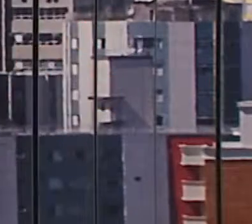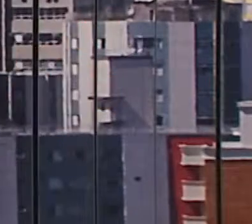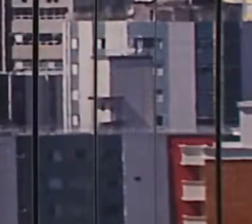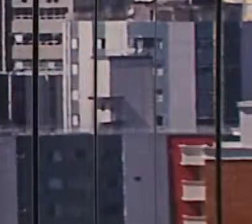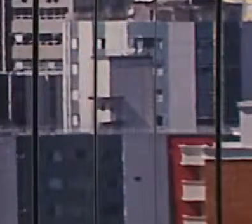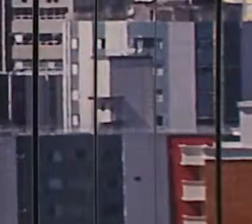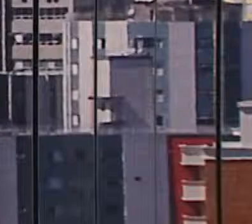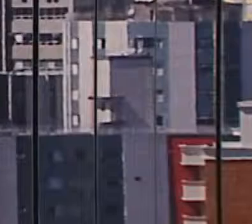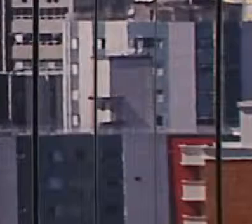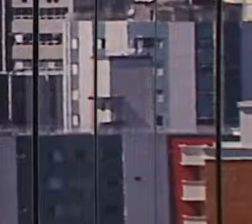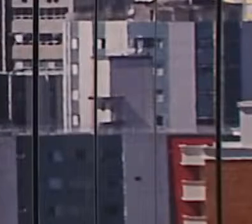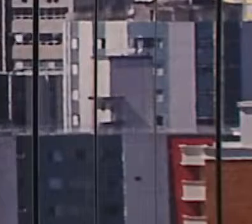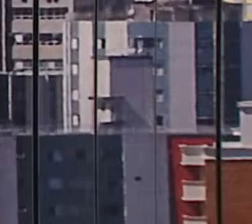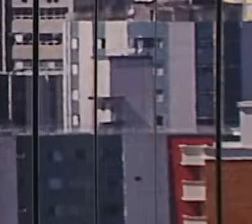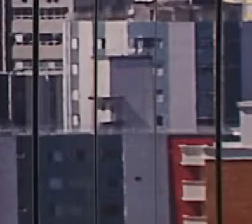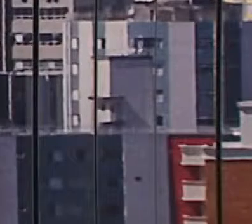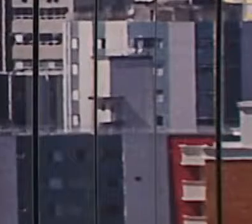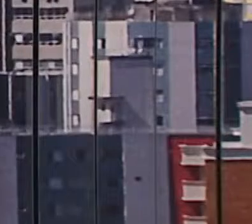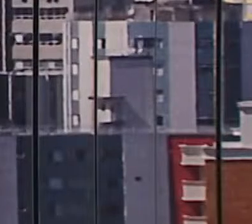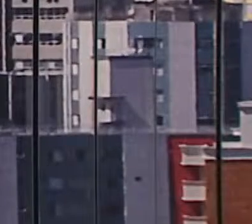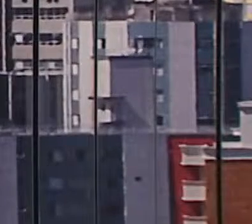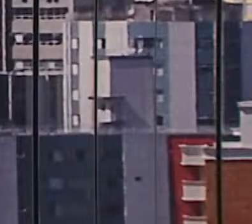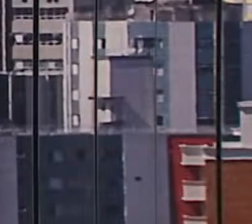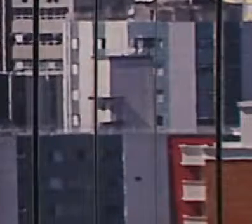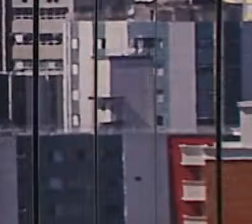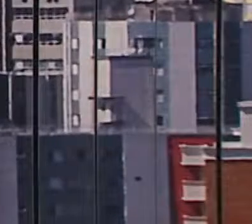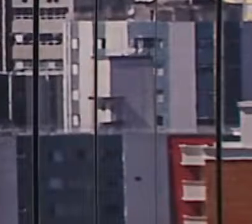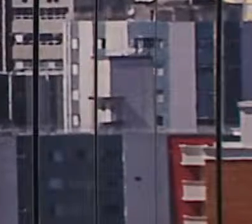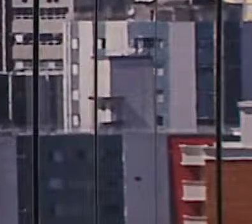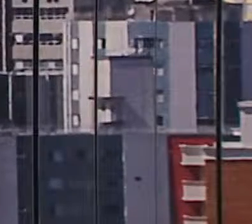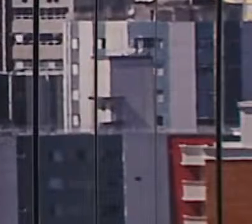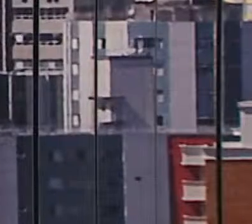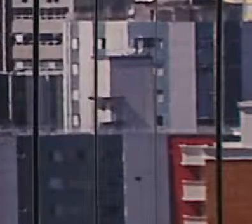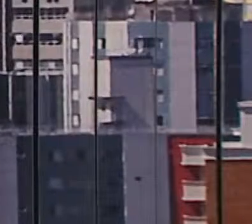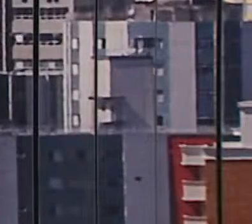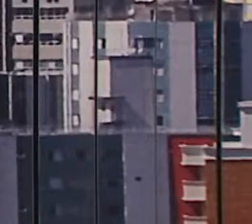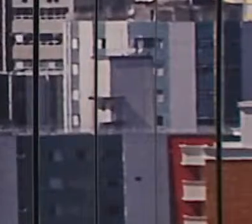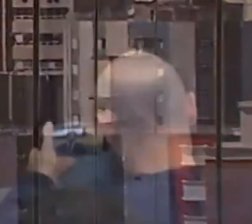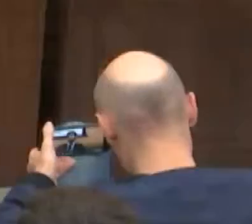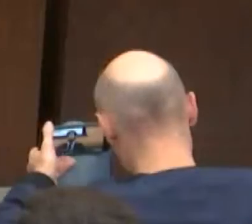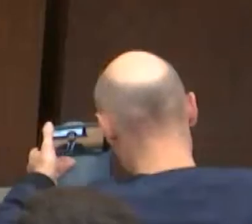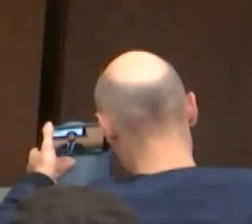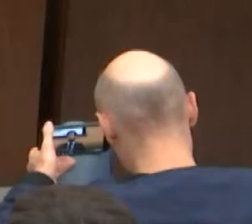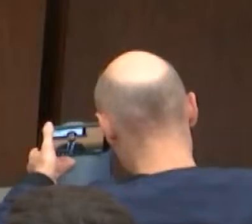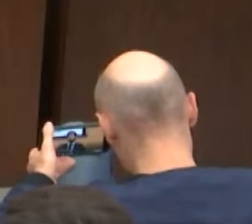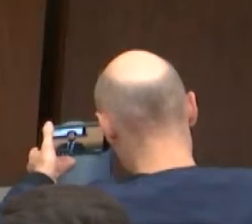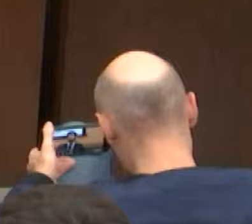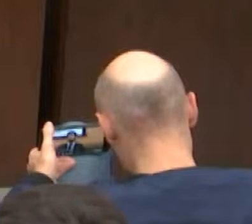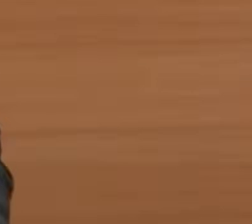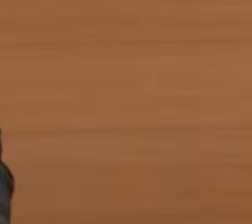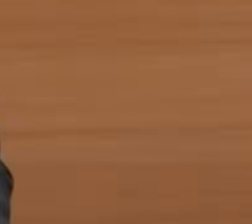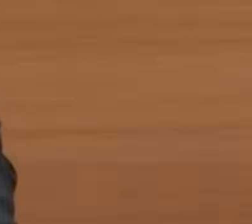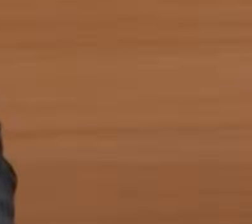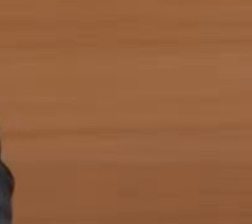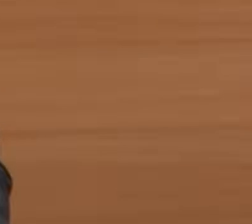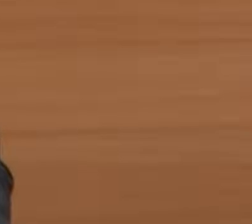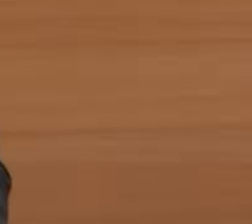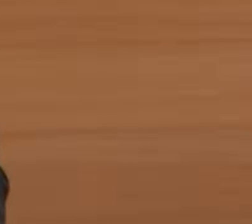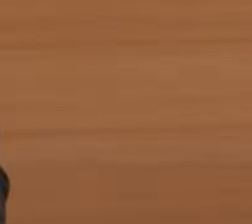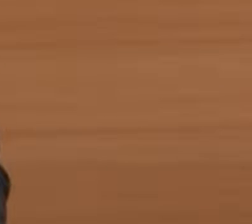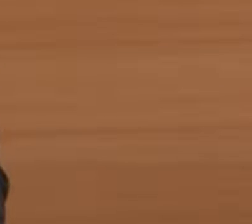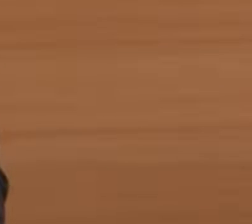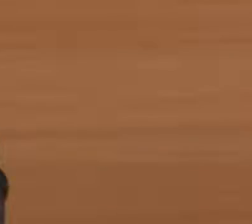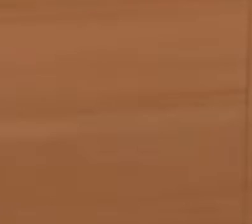TV ou nas redes sociais. Confira agora os destaques da segunda edição. Em audiência pública, vereador